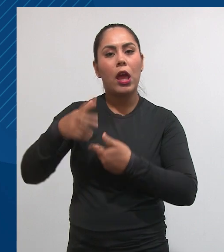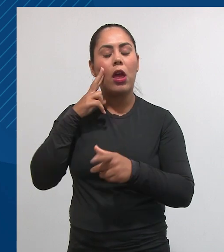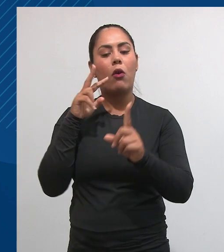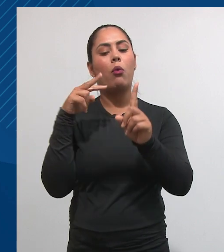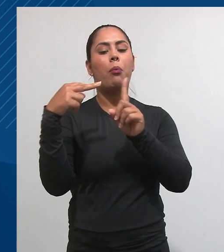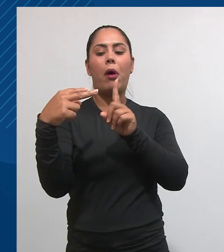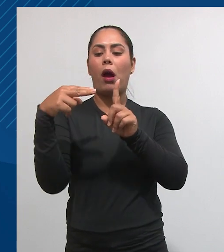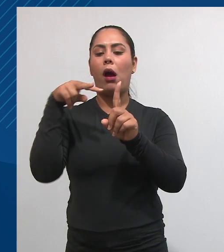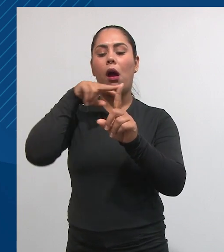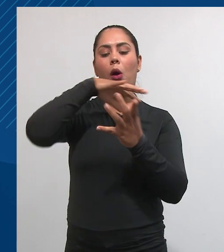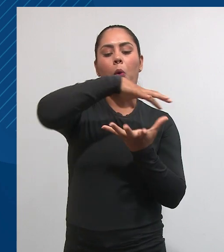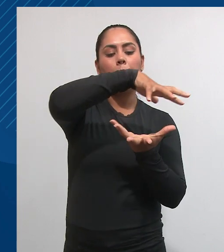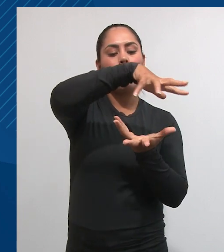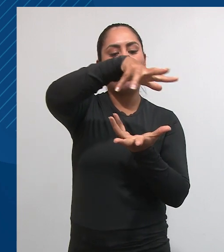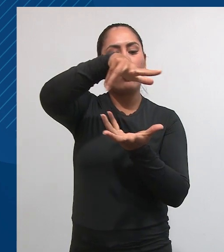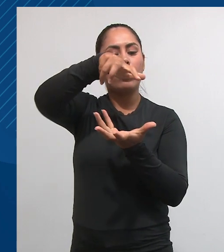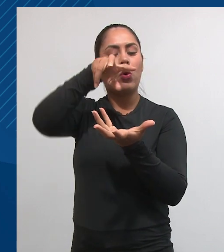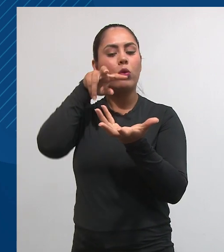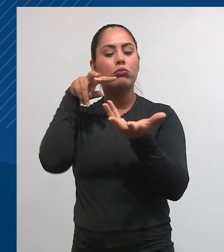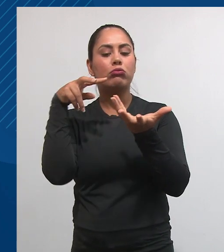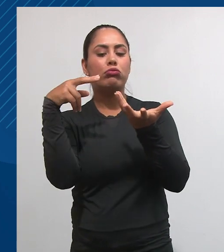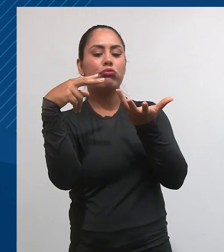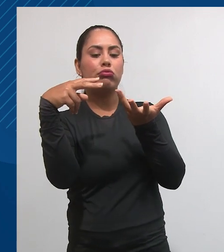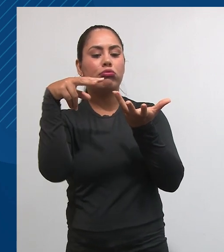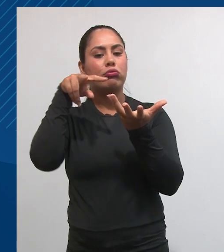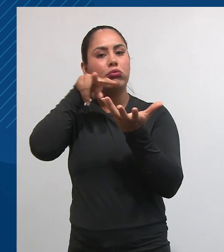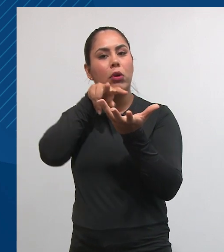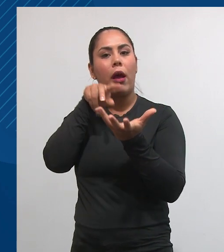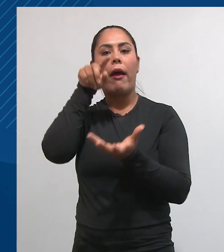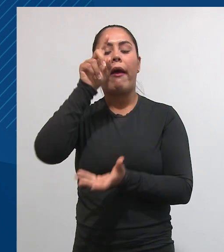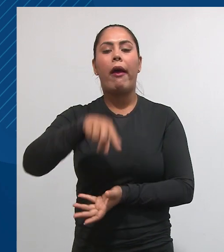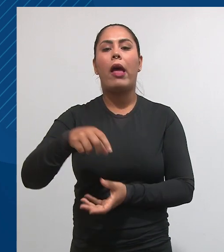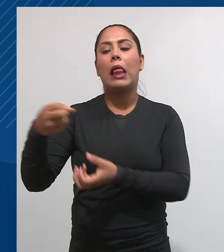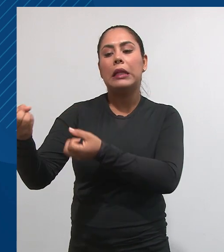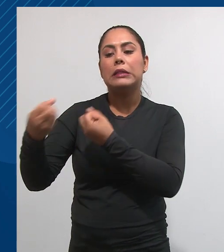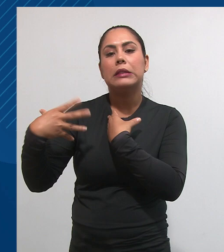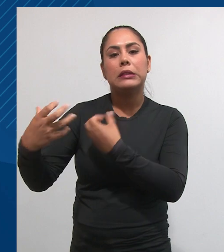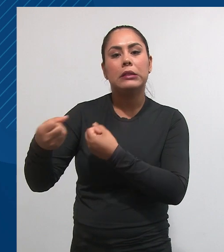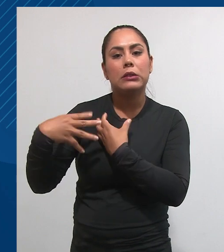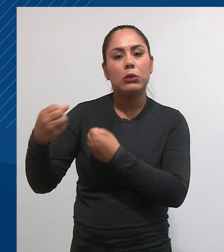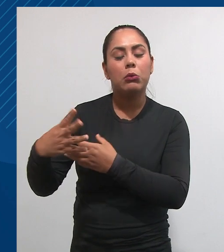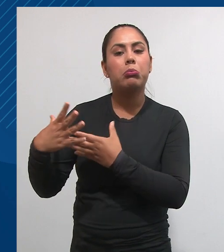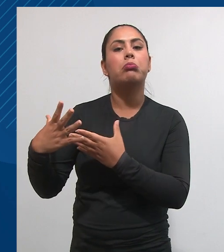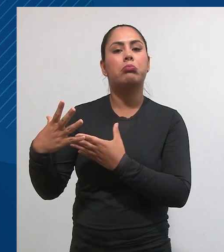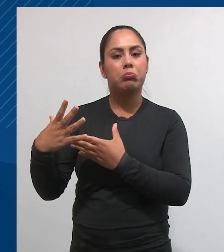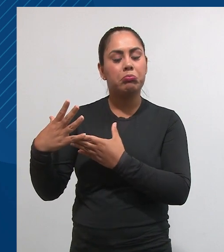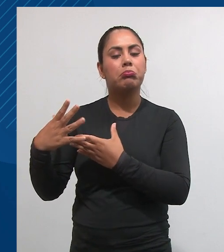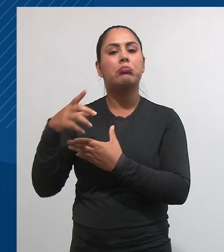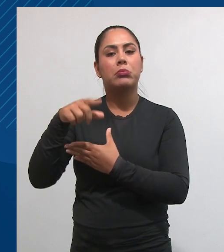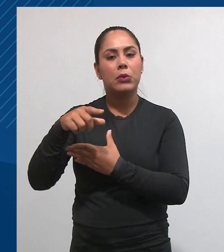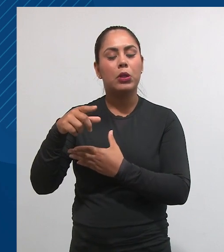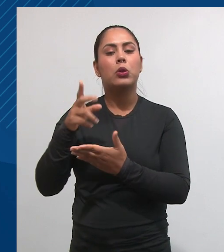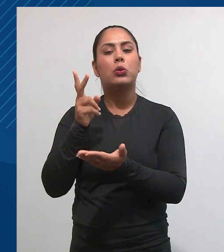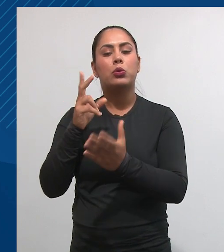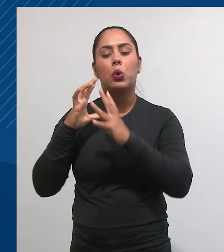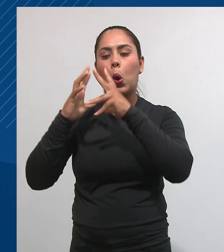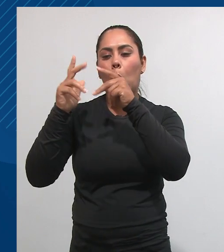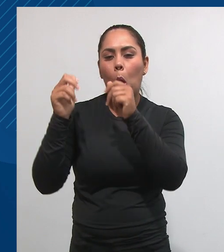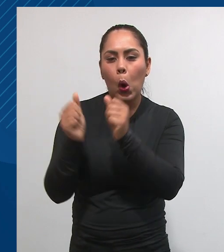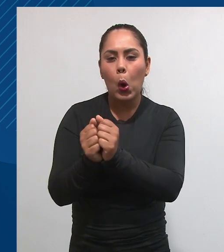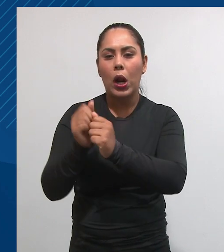mundo foi construído a partir da educação que ela me passou. Que mesmo com toda a